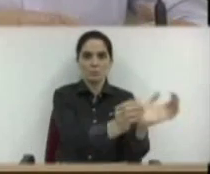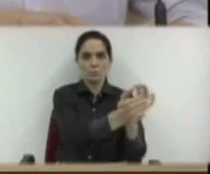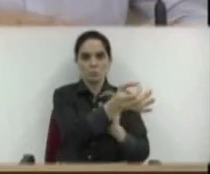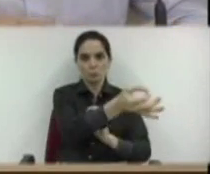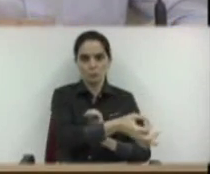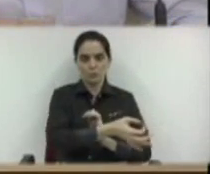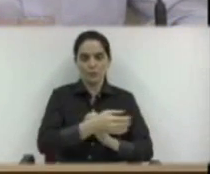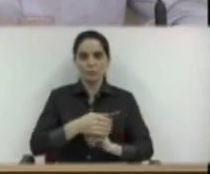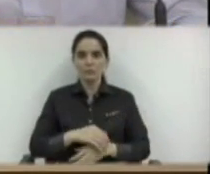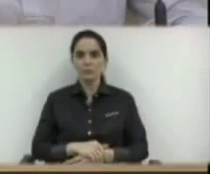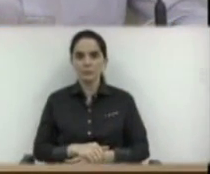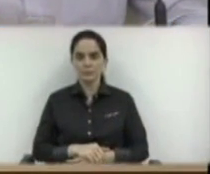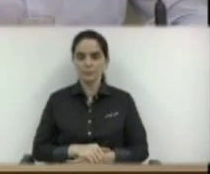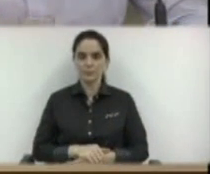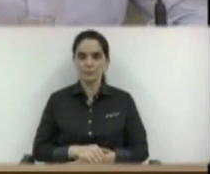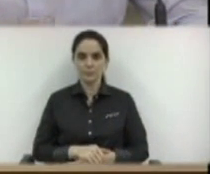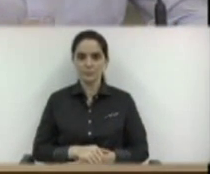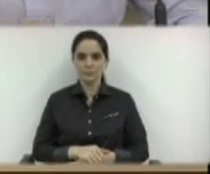às comissões.